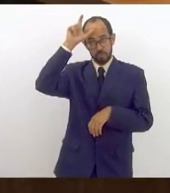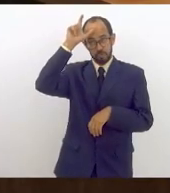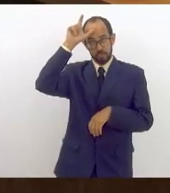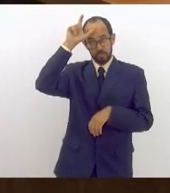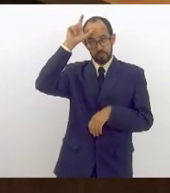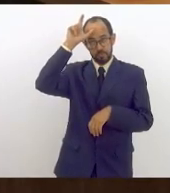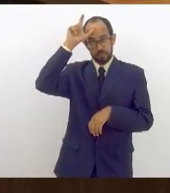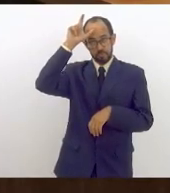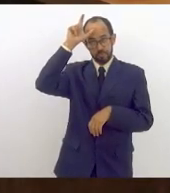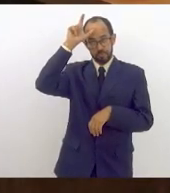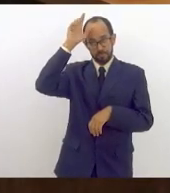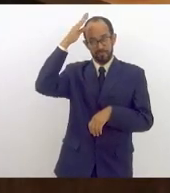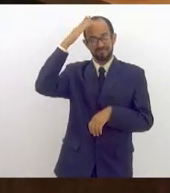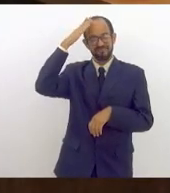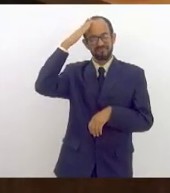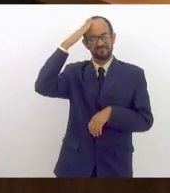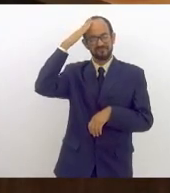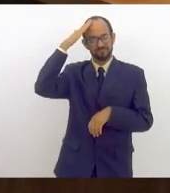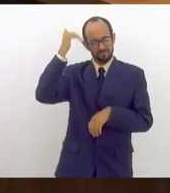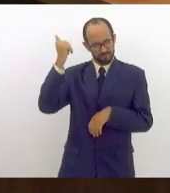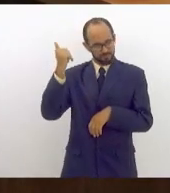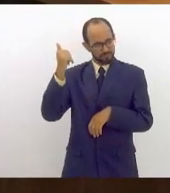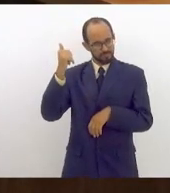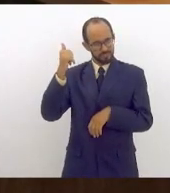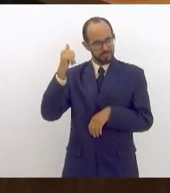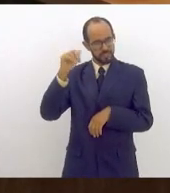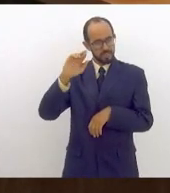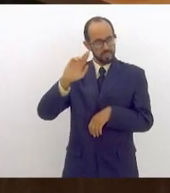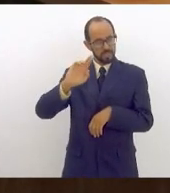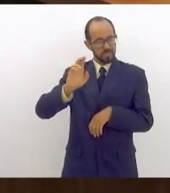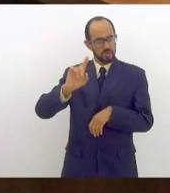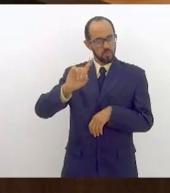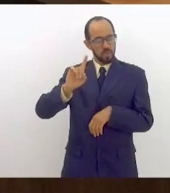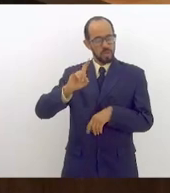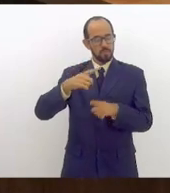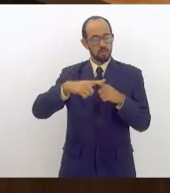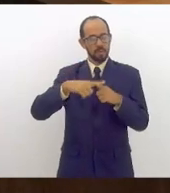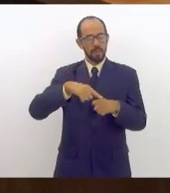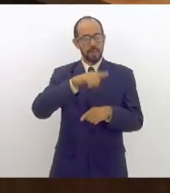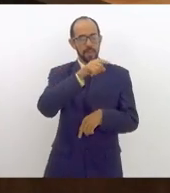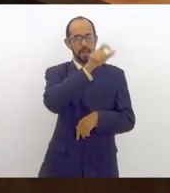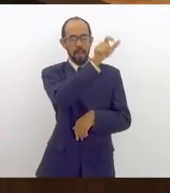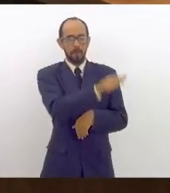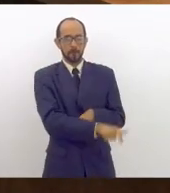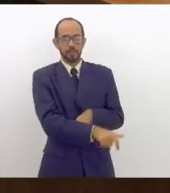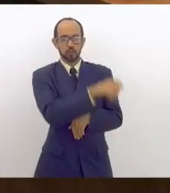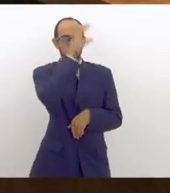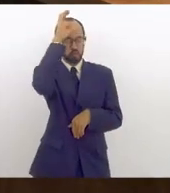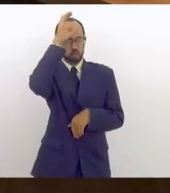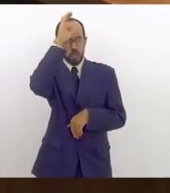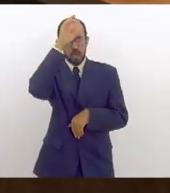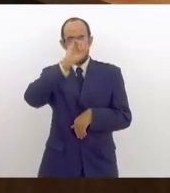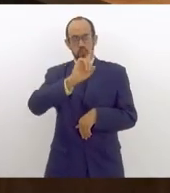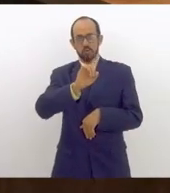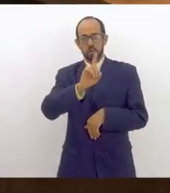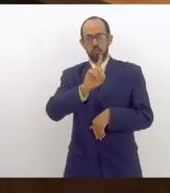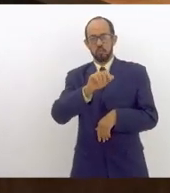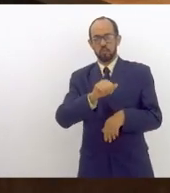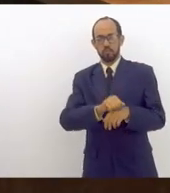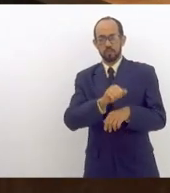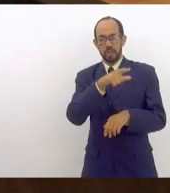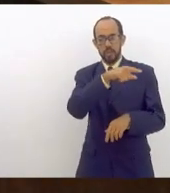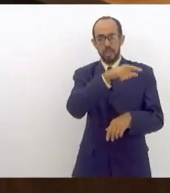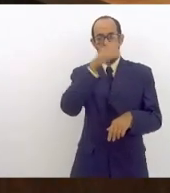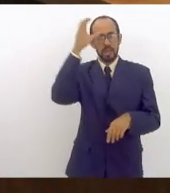é sábio, não é porque é o diabo, não. O diabo é sábio porque